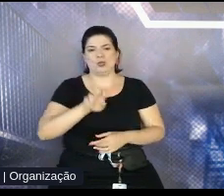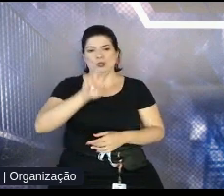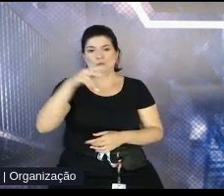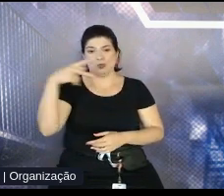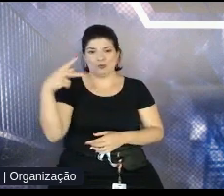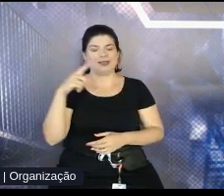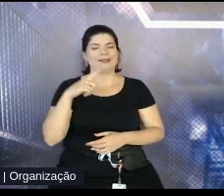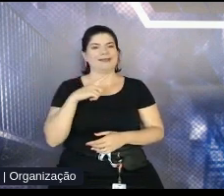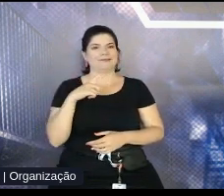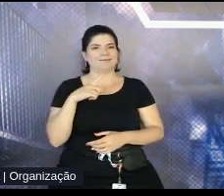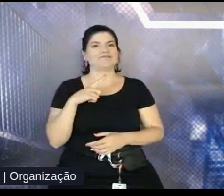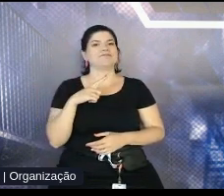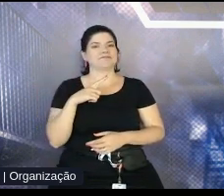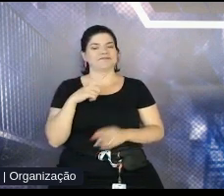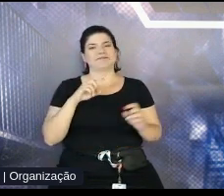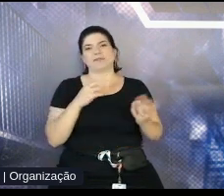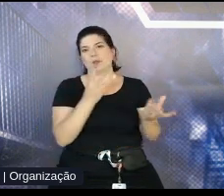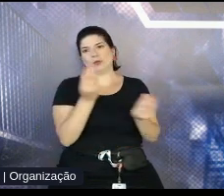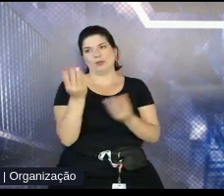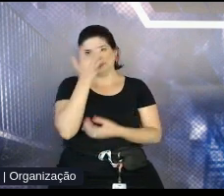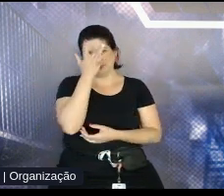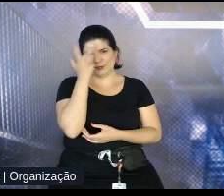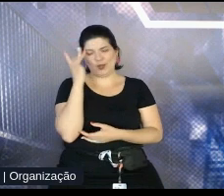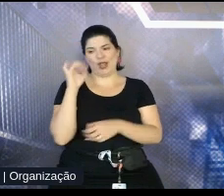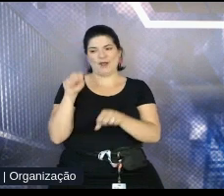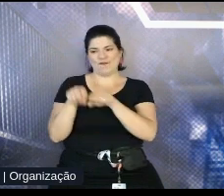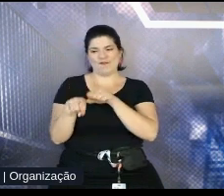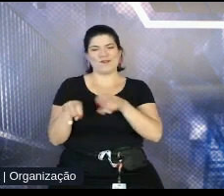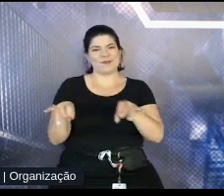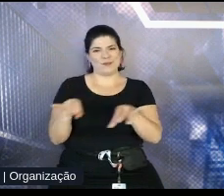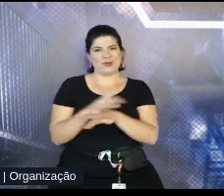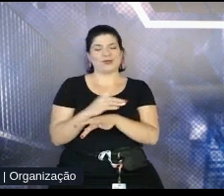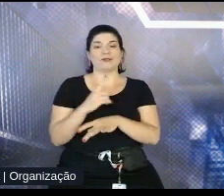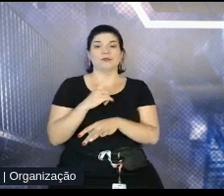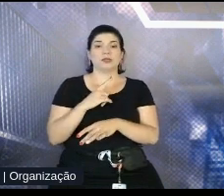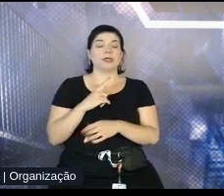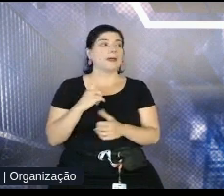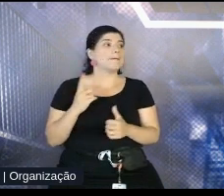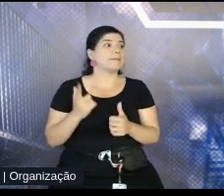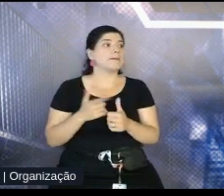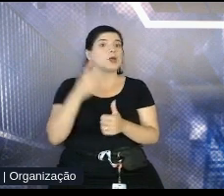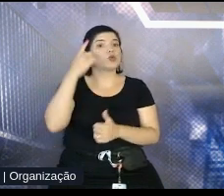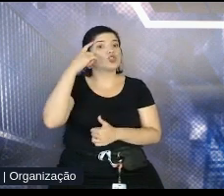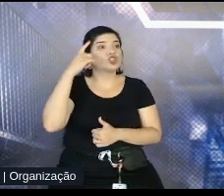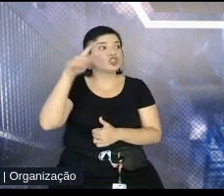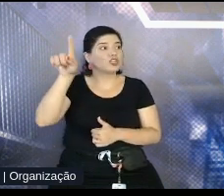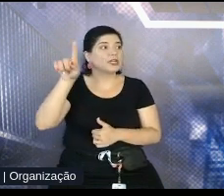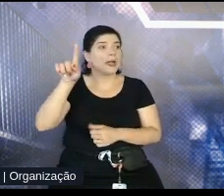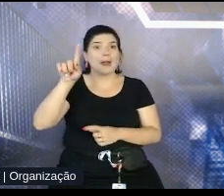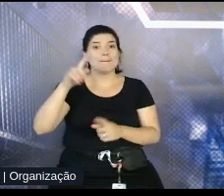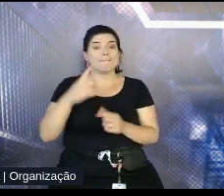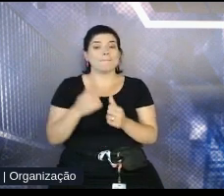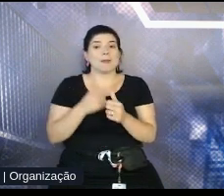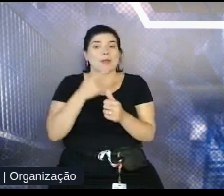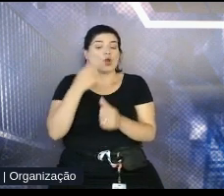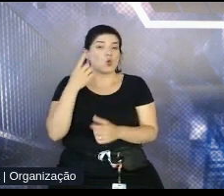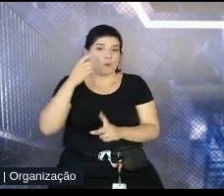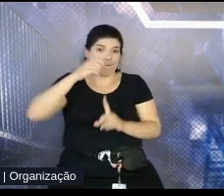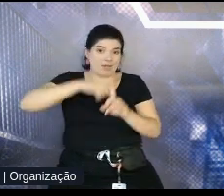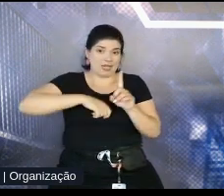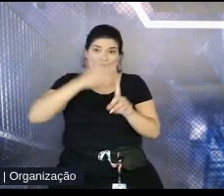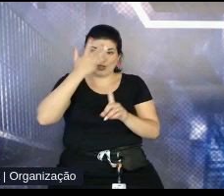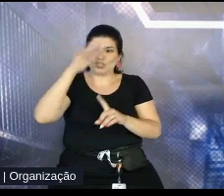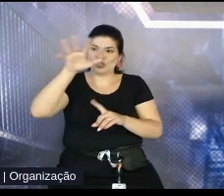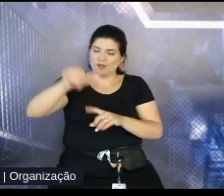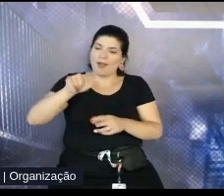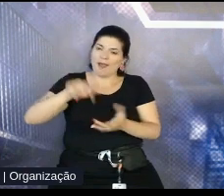aí de formandos, né? E aquilo, é um programa que desde o primeiro dia, desde o primeiro mês lá, a pessoa já é contratada como